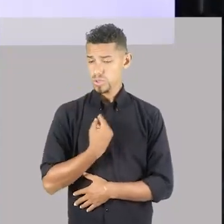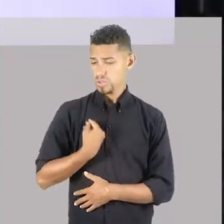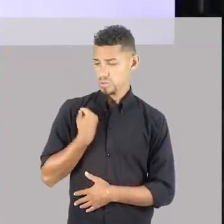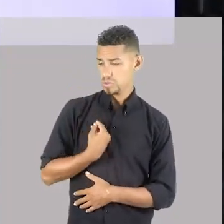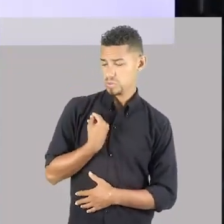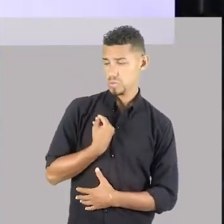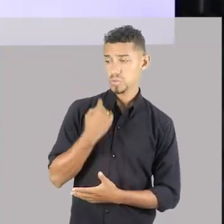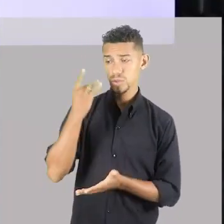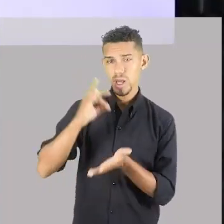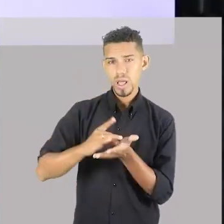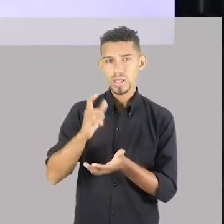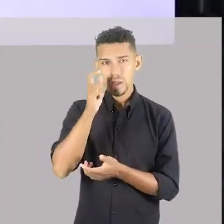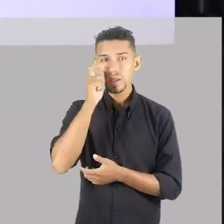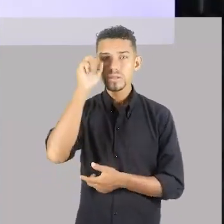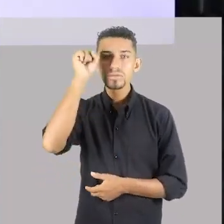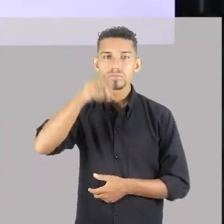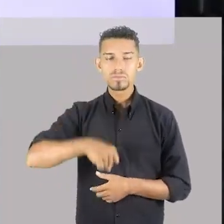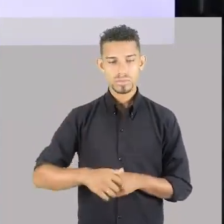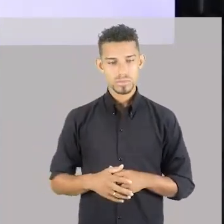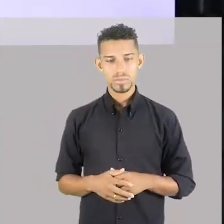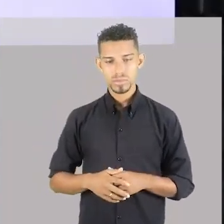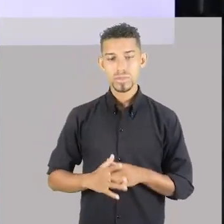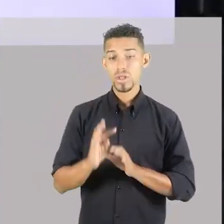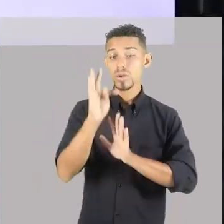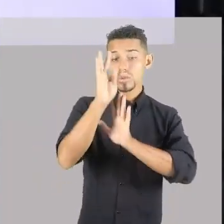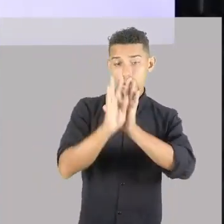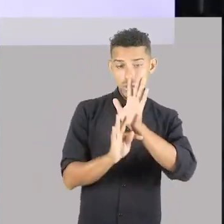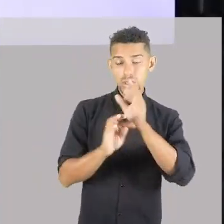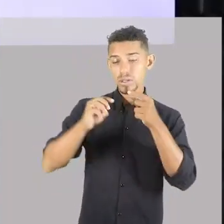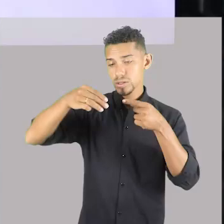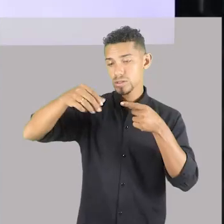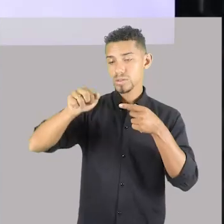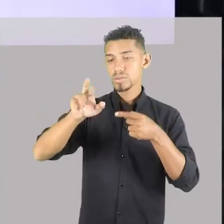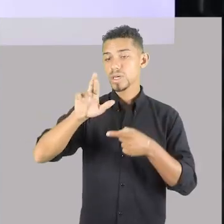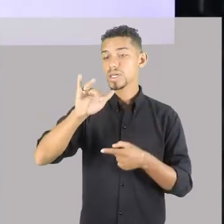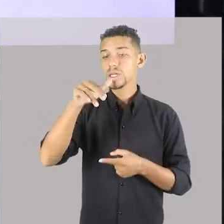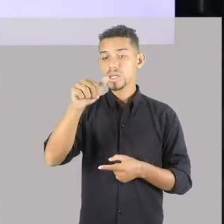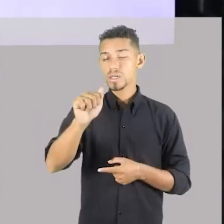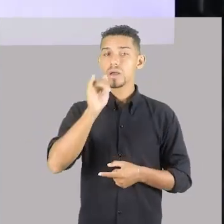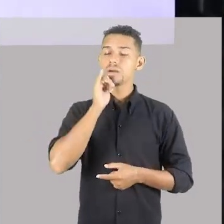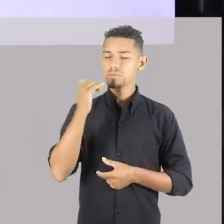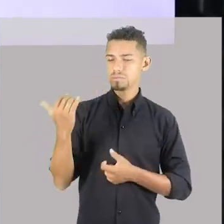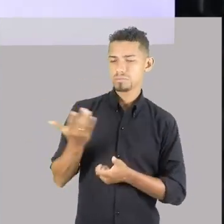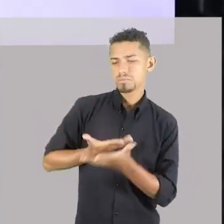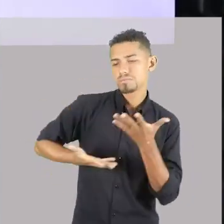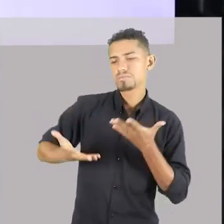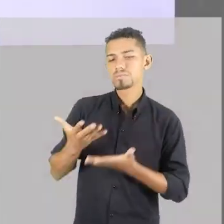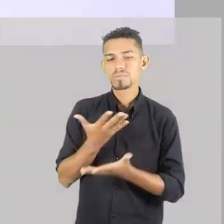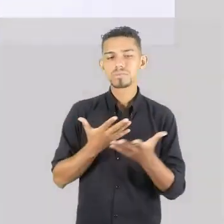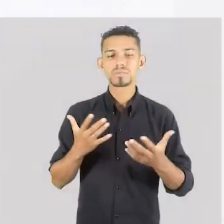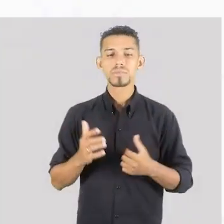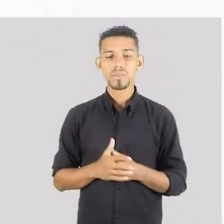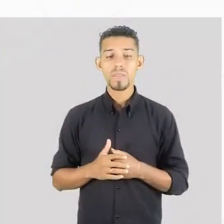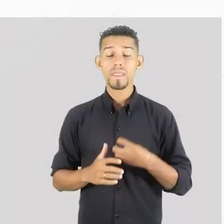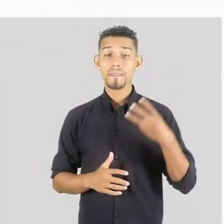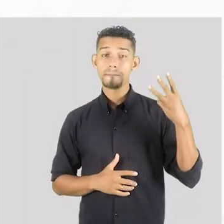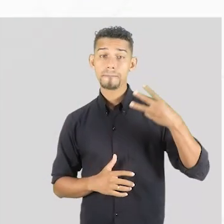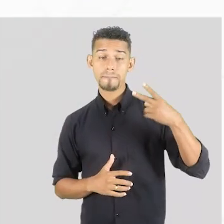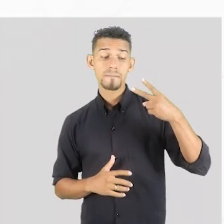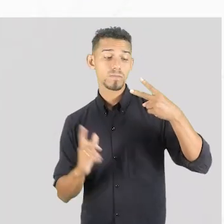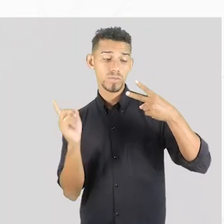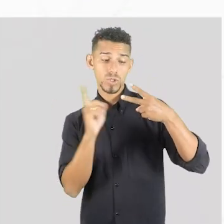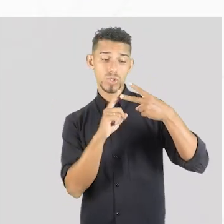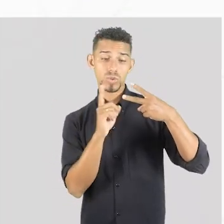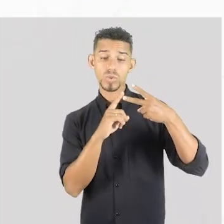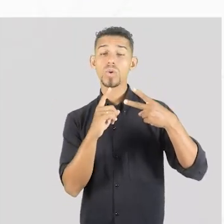virtudes, bem interessante mesmo. O texto de Marina Colasanti são textos muito envolventes. Aí temos aqui o segundo exemplo